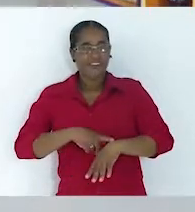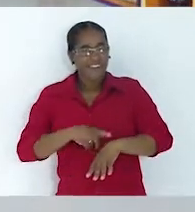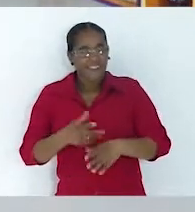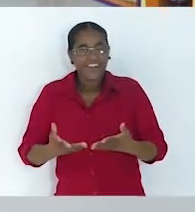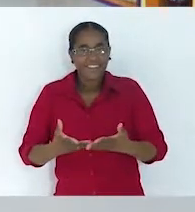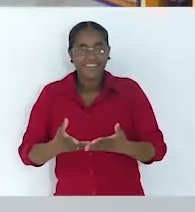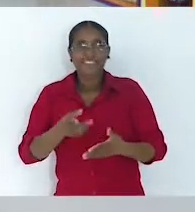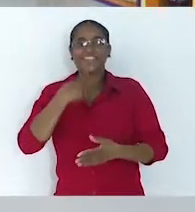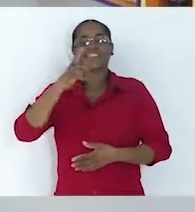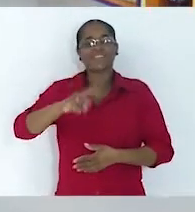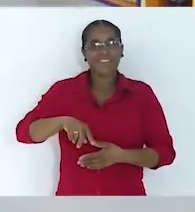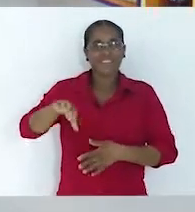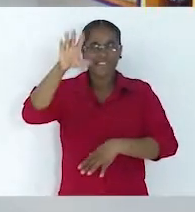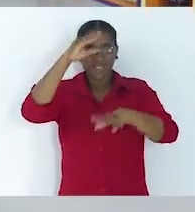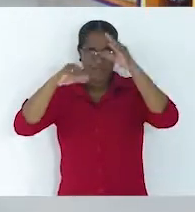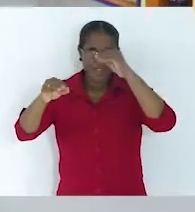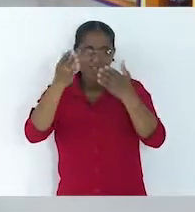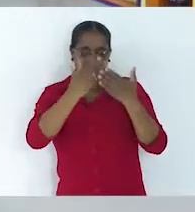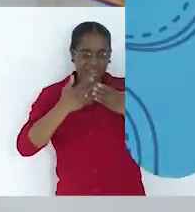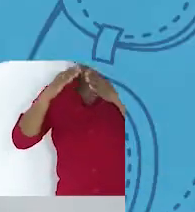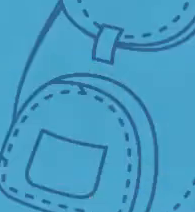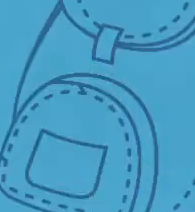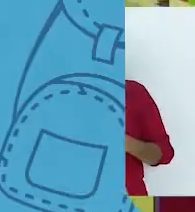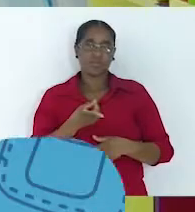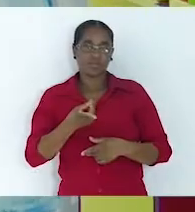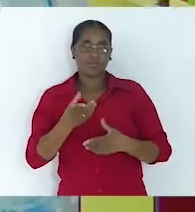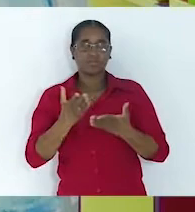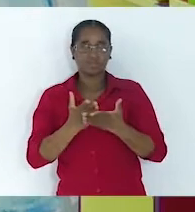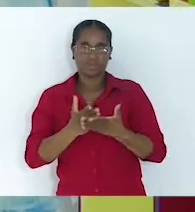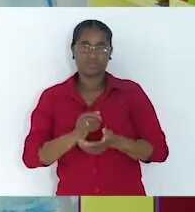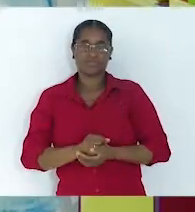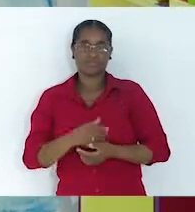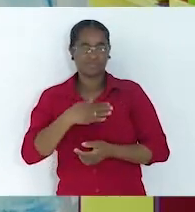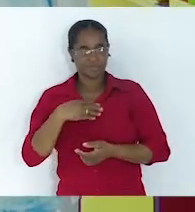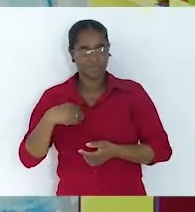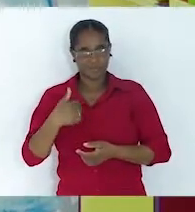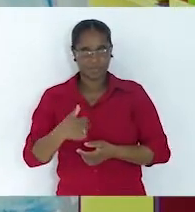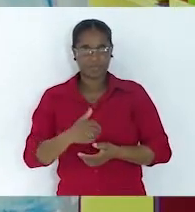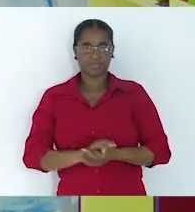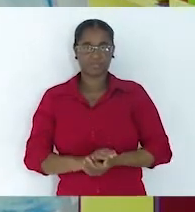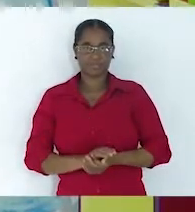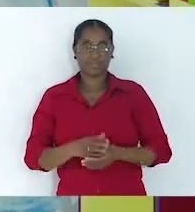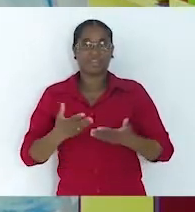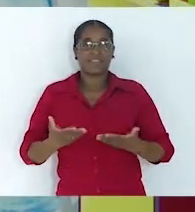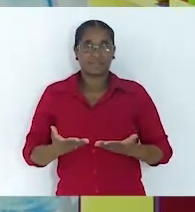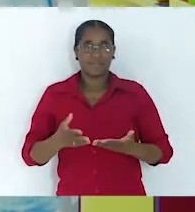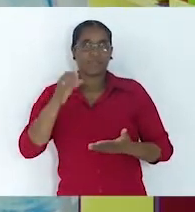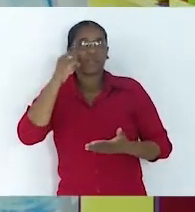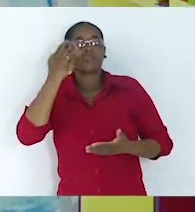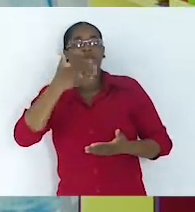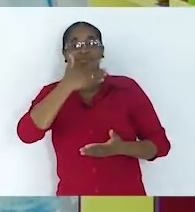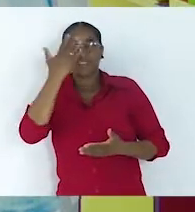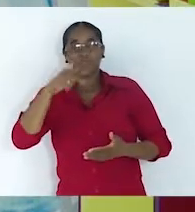a hora, de volta no aprender e estudar em casa. Estás bem? E então, como é que foi o dia